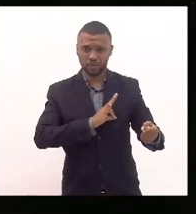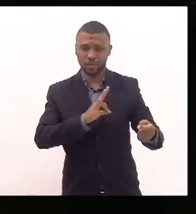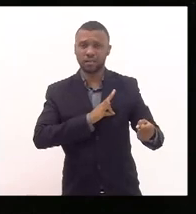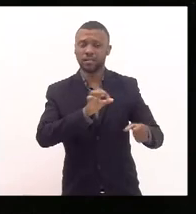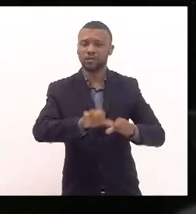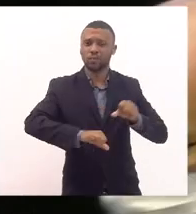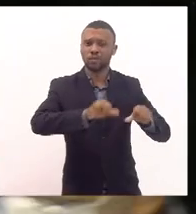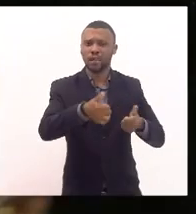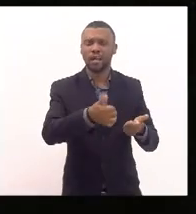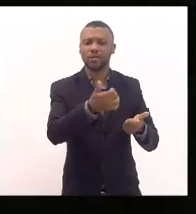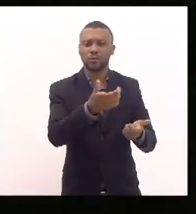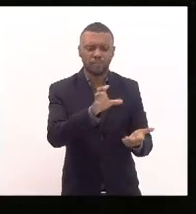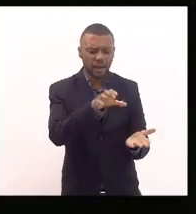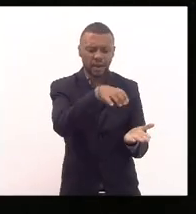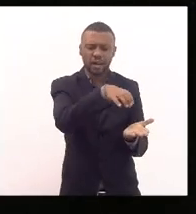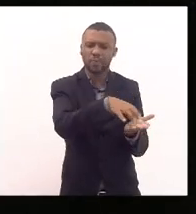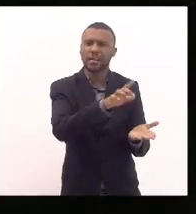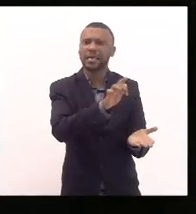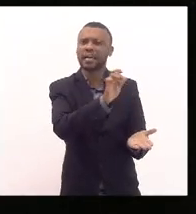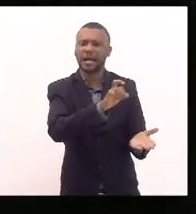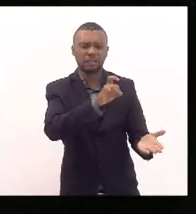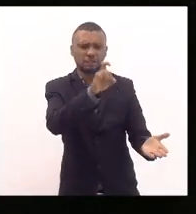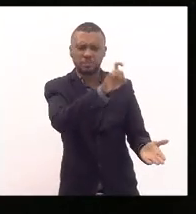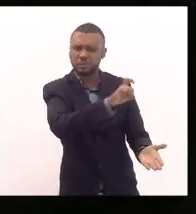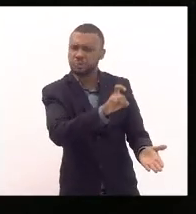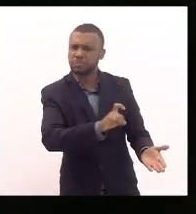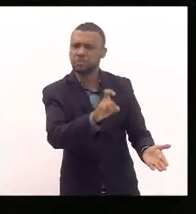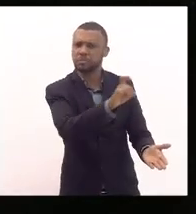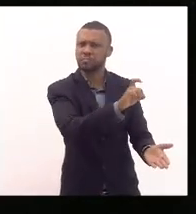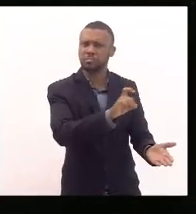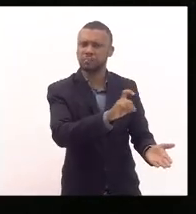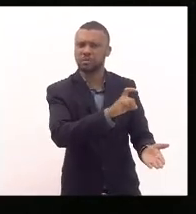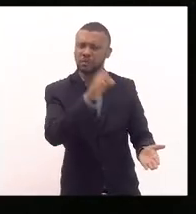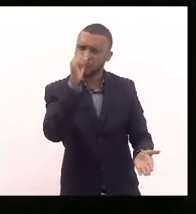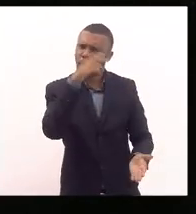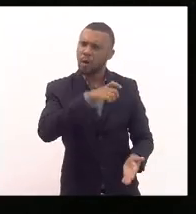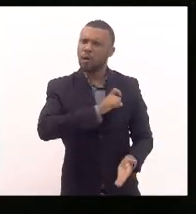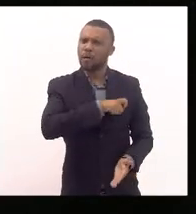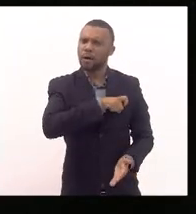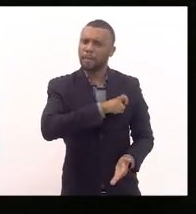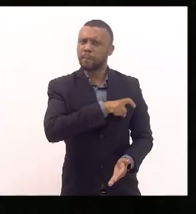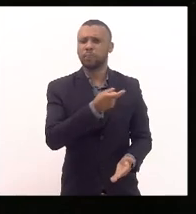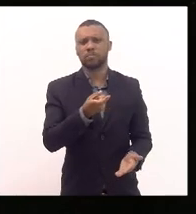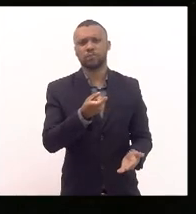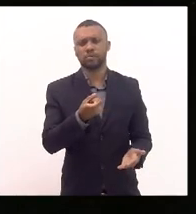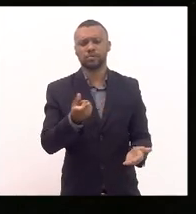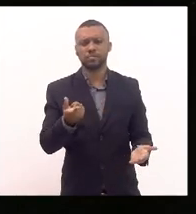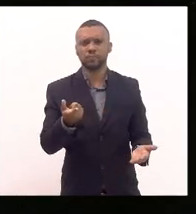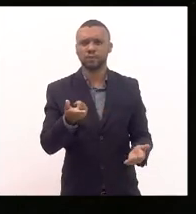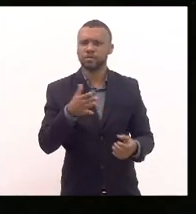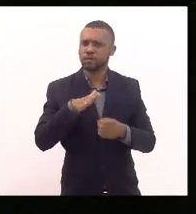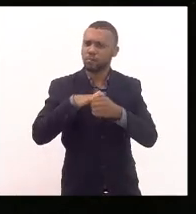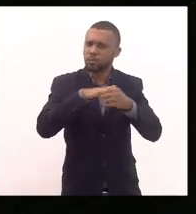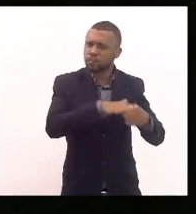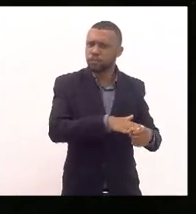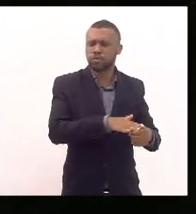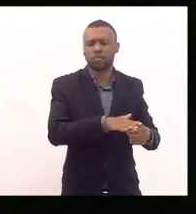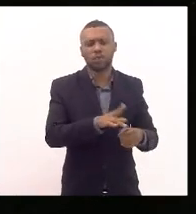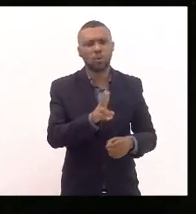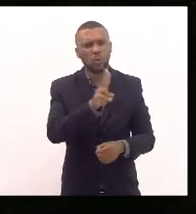uma câmara de gás num arremedo do grotesco é de um